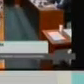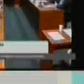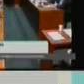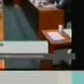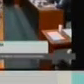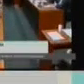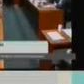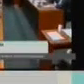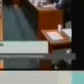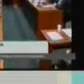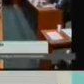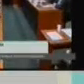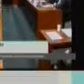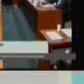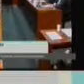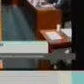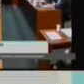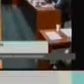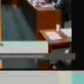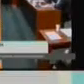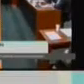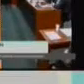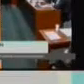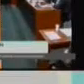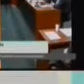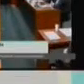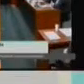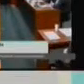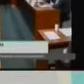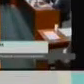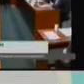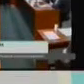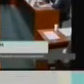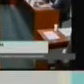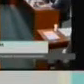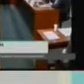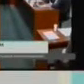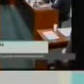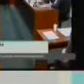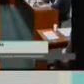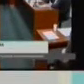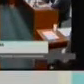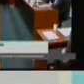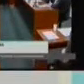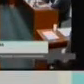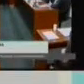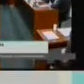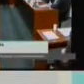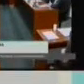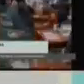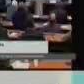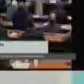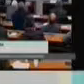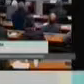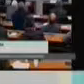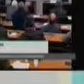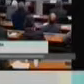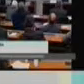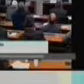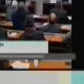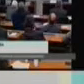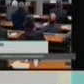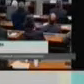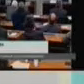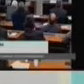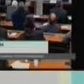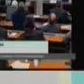Carmen Zanotto, que é também presidente da Frente Parlamentar contra o Câncer. Passo a